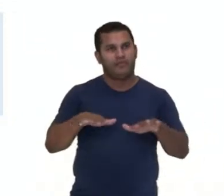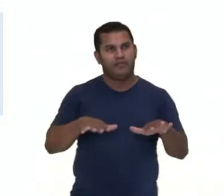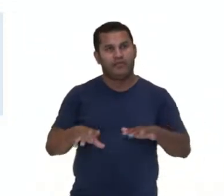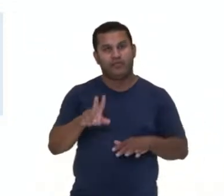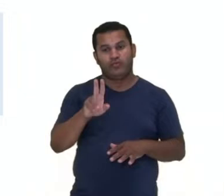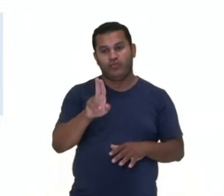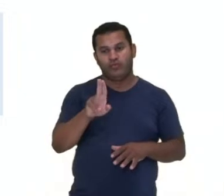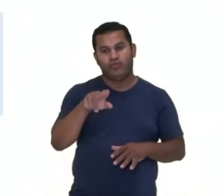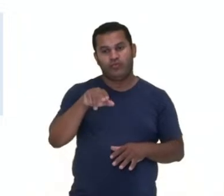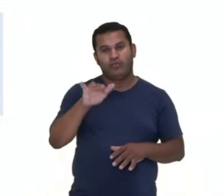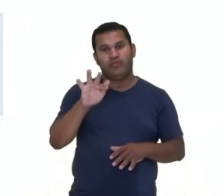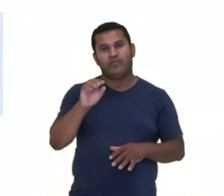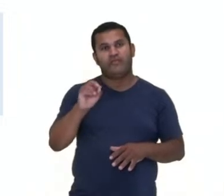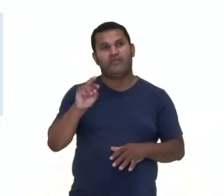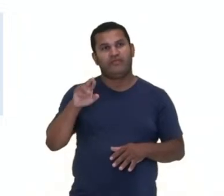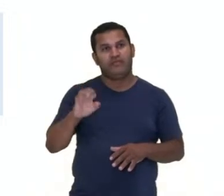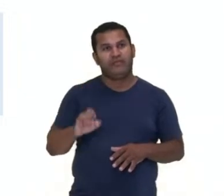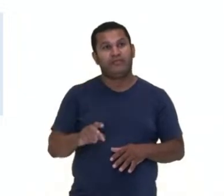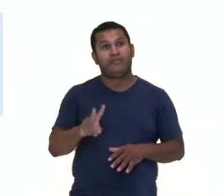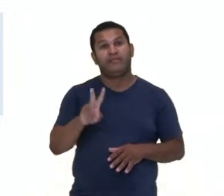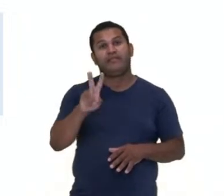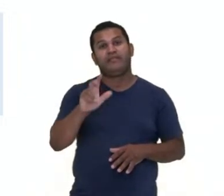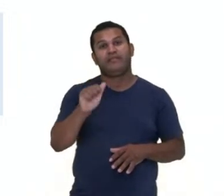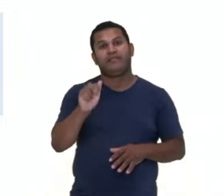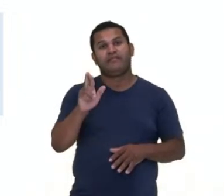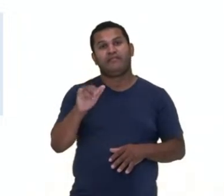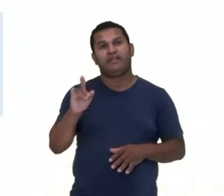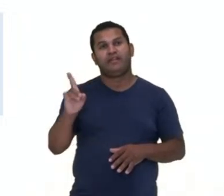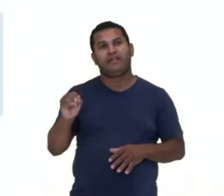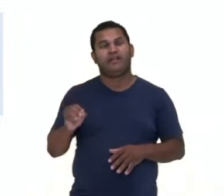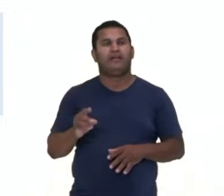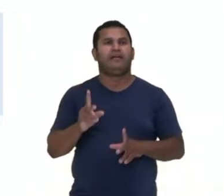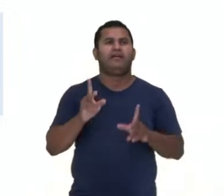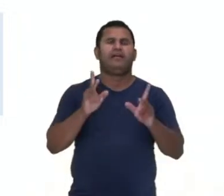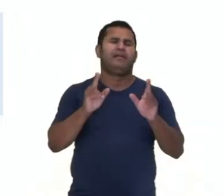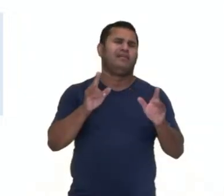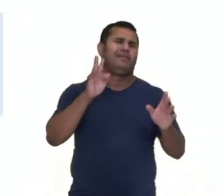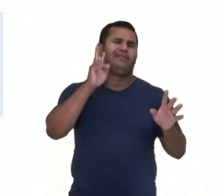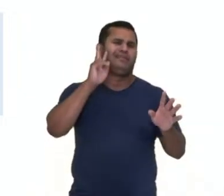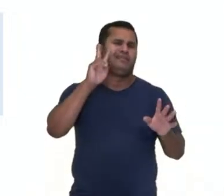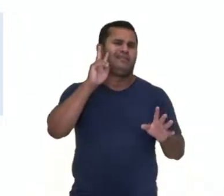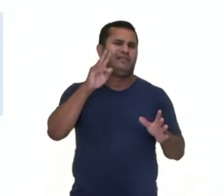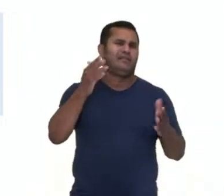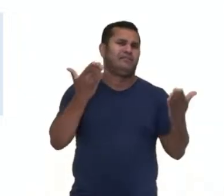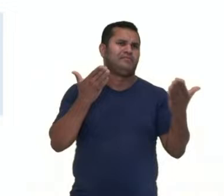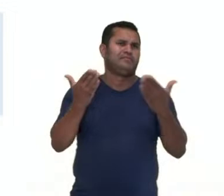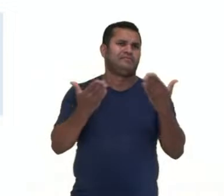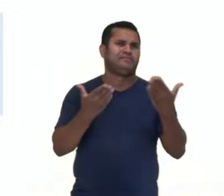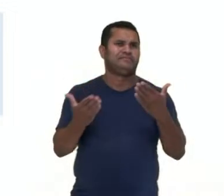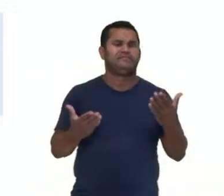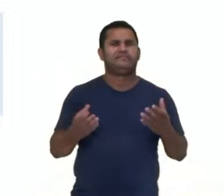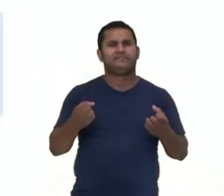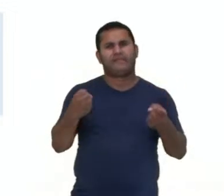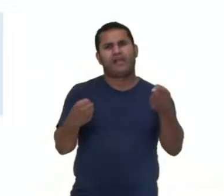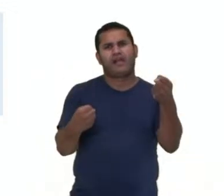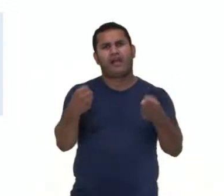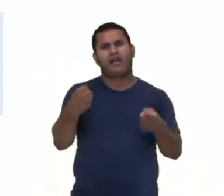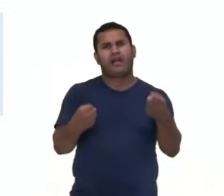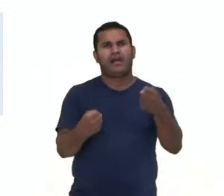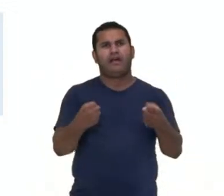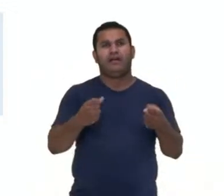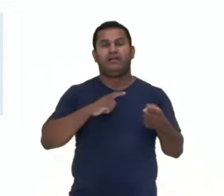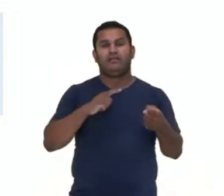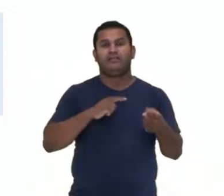quando a gente pensa em aceleração, nós pensamos em um veículo, né? No caso, você teria aqui no pedal da direita